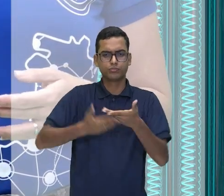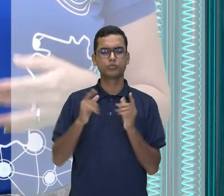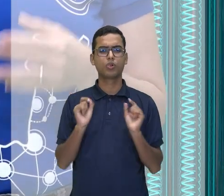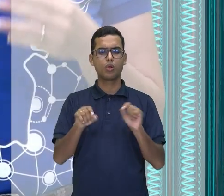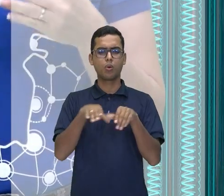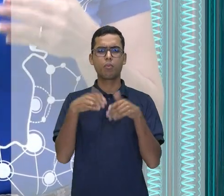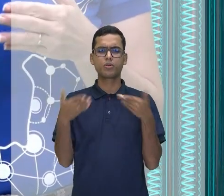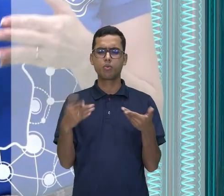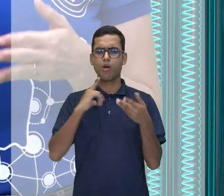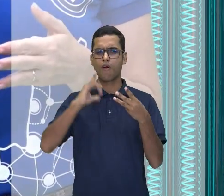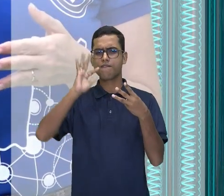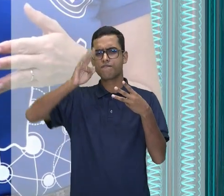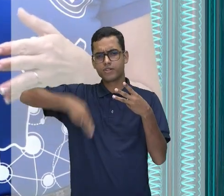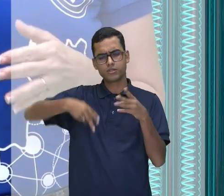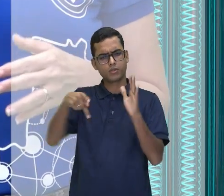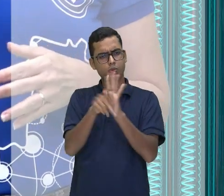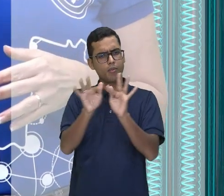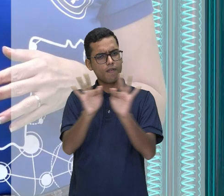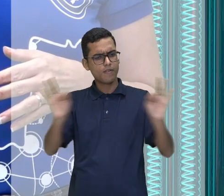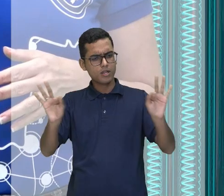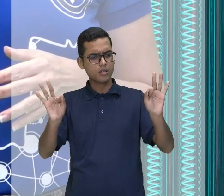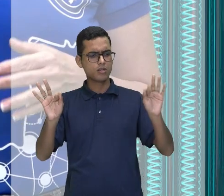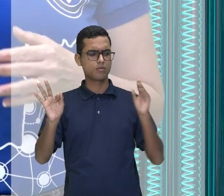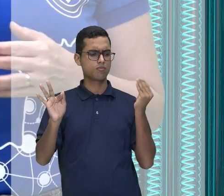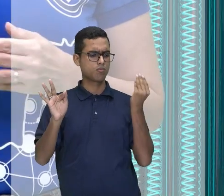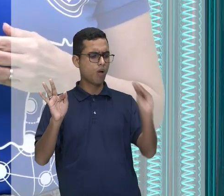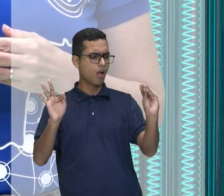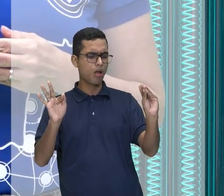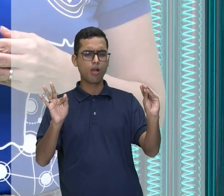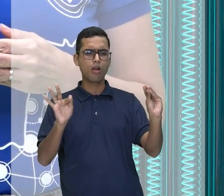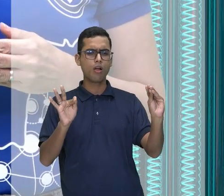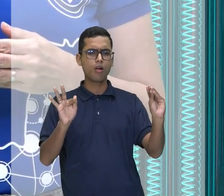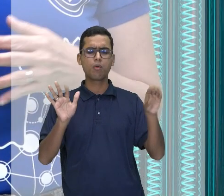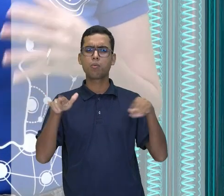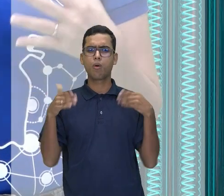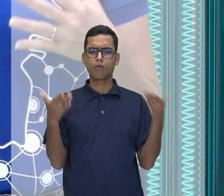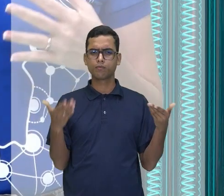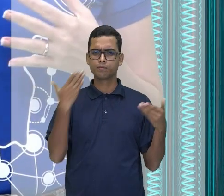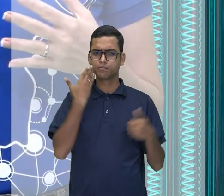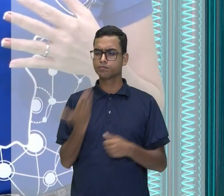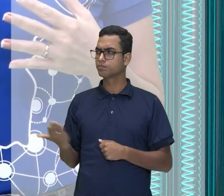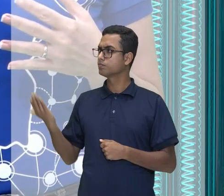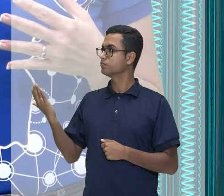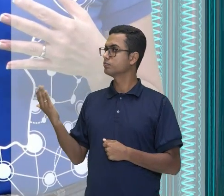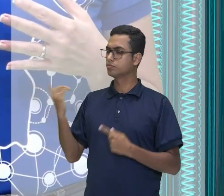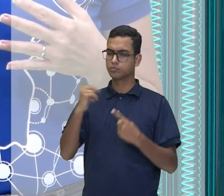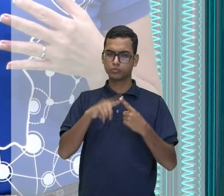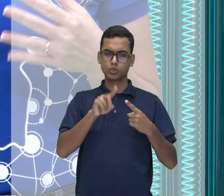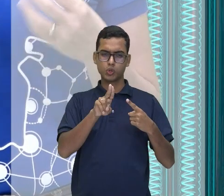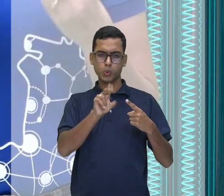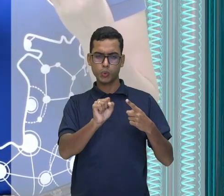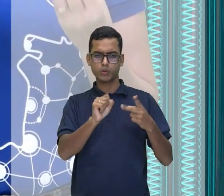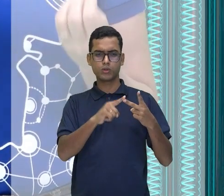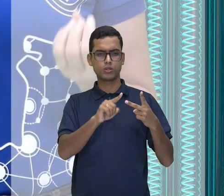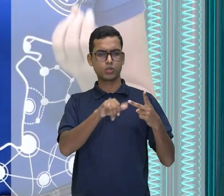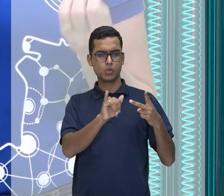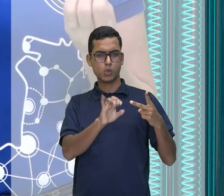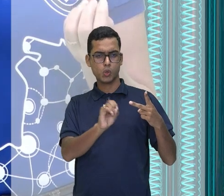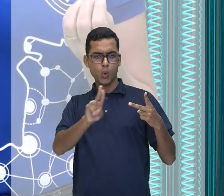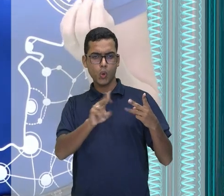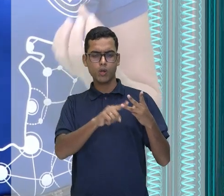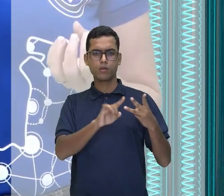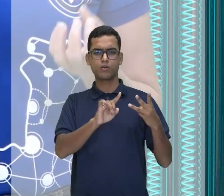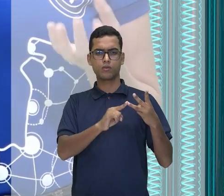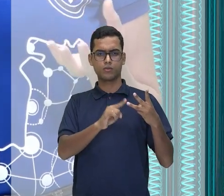Ou seria o them, né? Que substitui o my friends. Eu adoro, I love. Eu